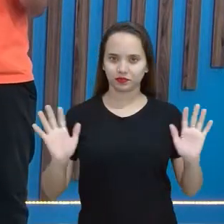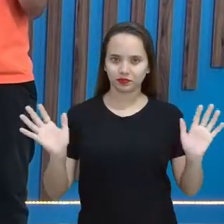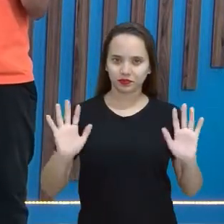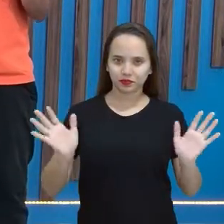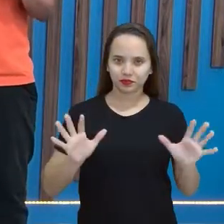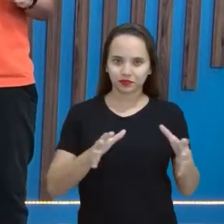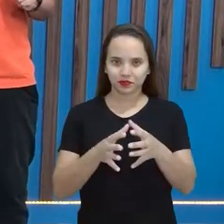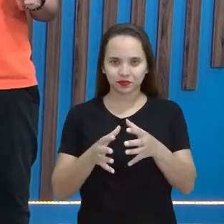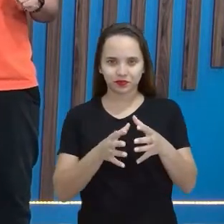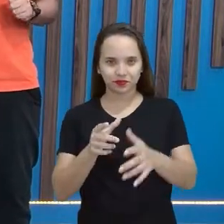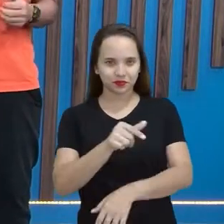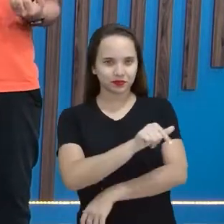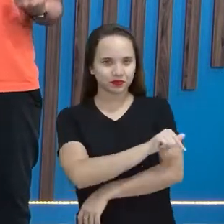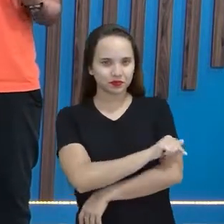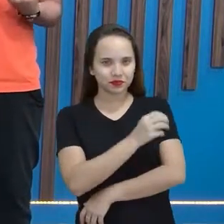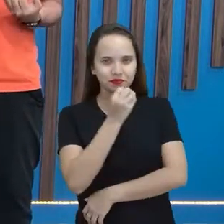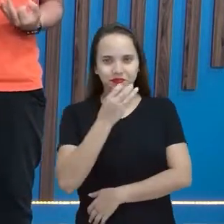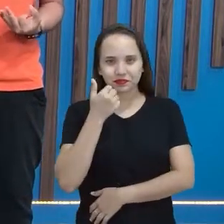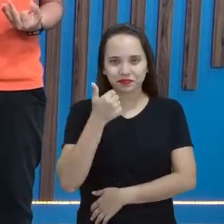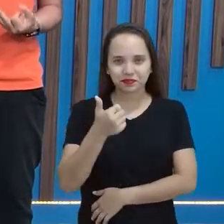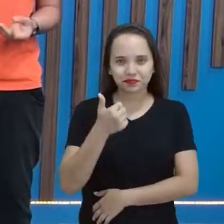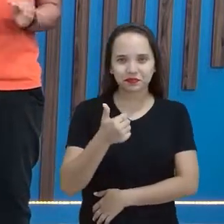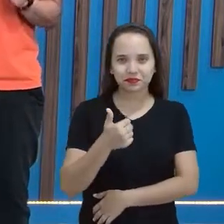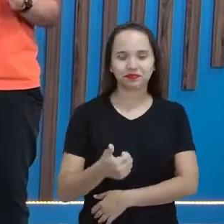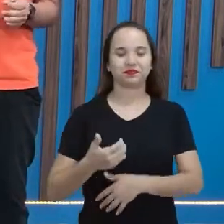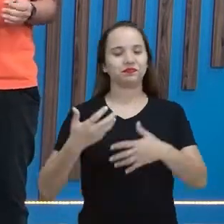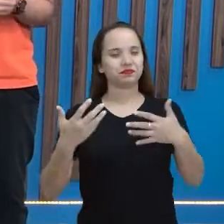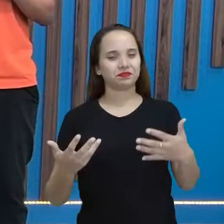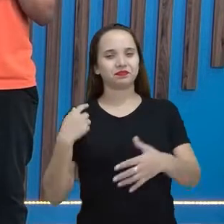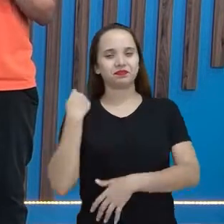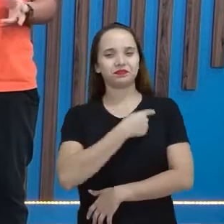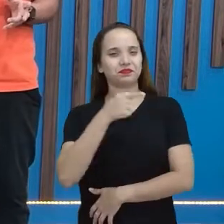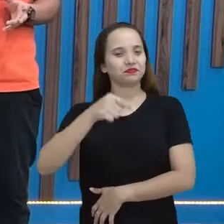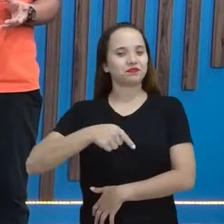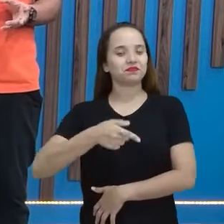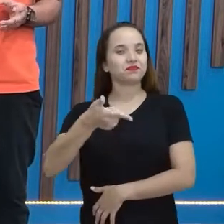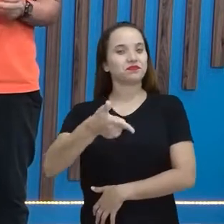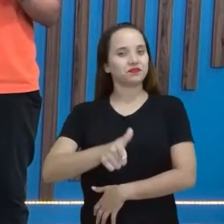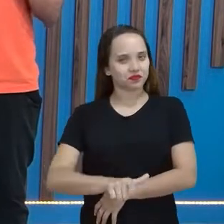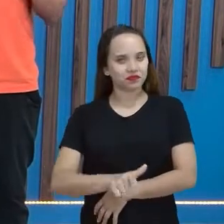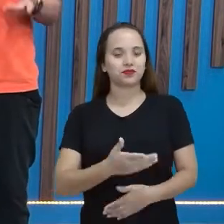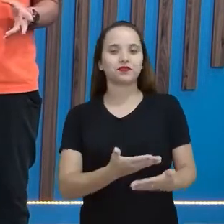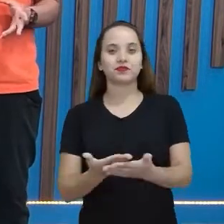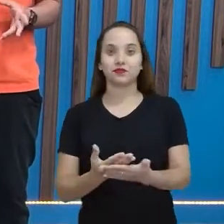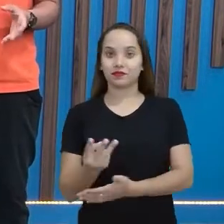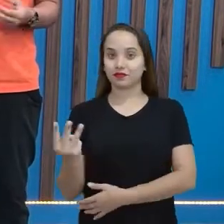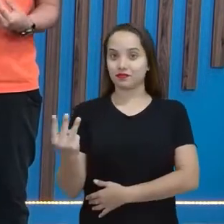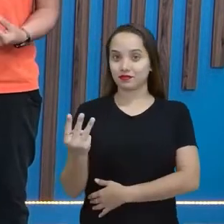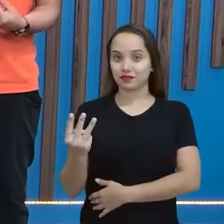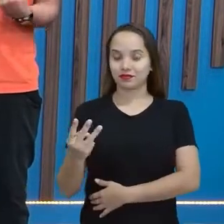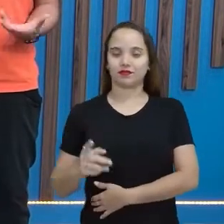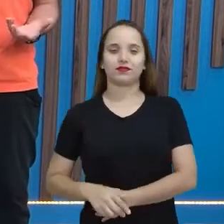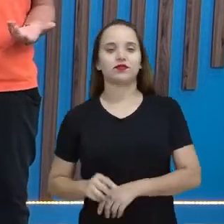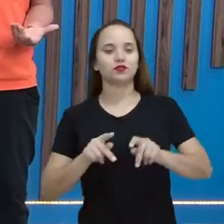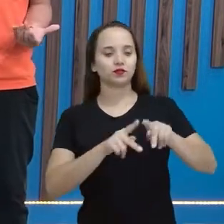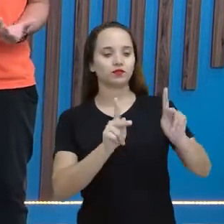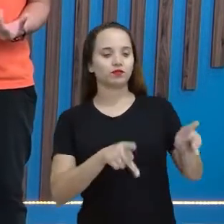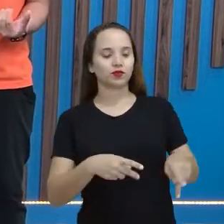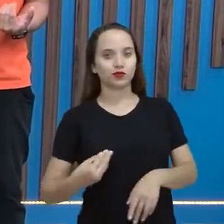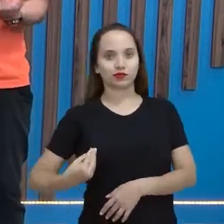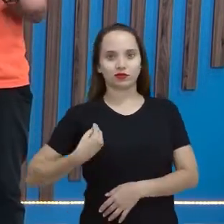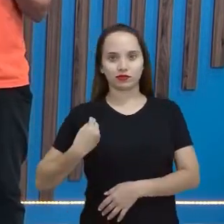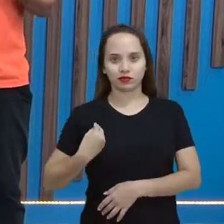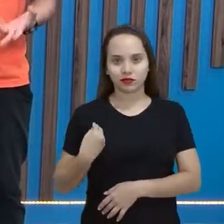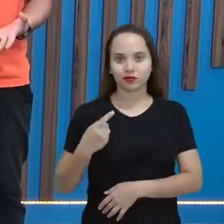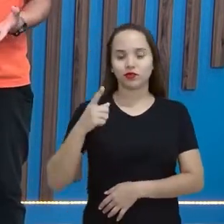Fala sétimo ano, tudo bom com vocês? Estamos aqui de volta para a aula 3 de Projeto de Vida, esse